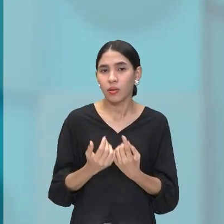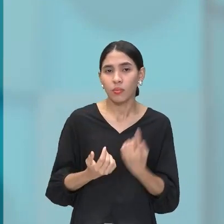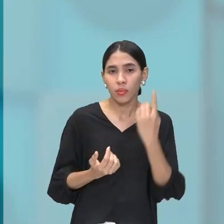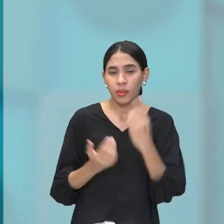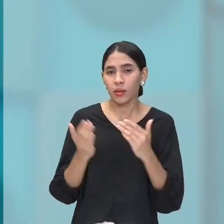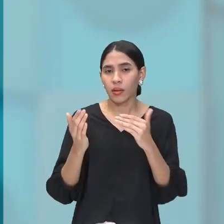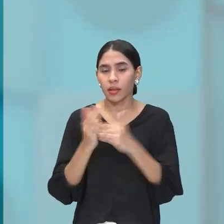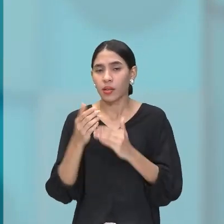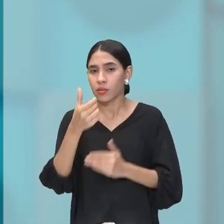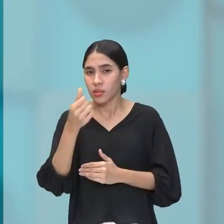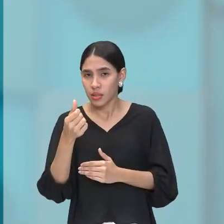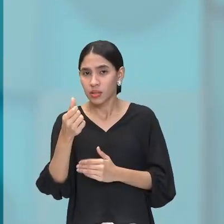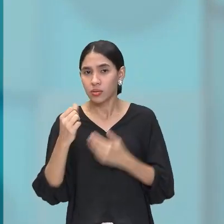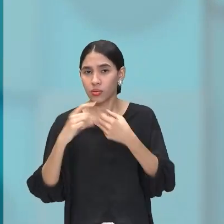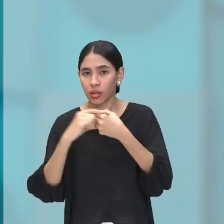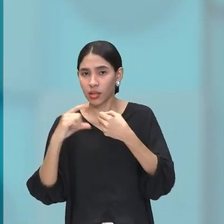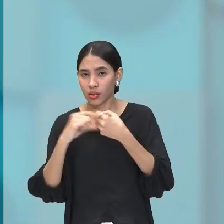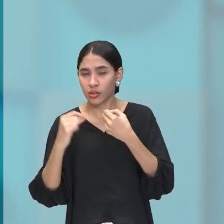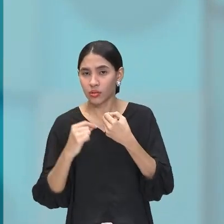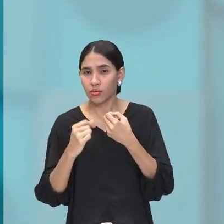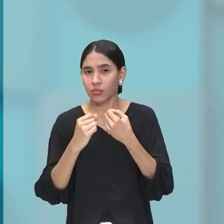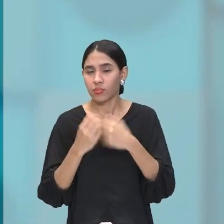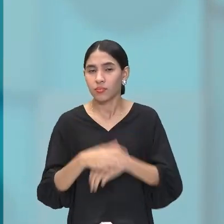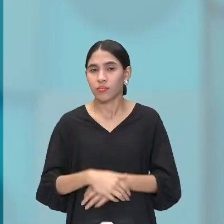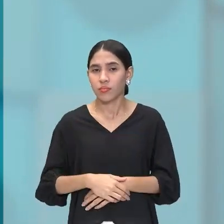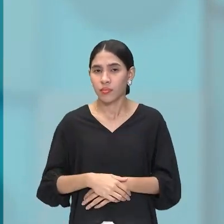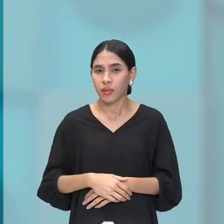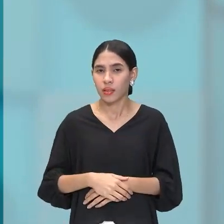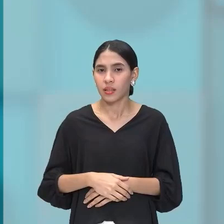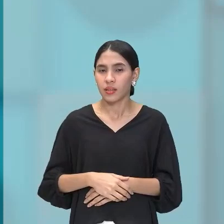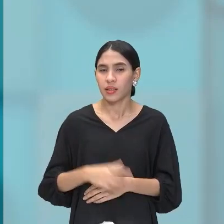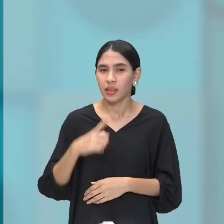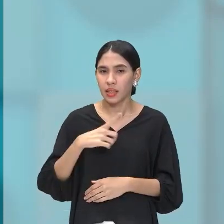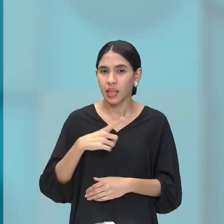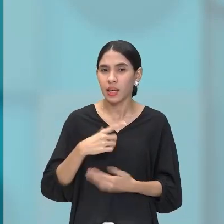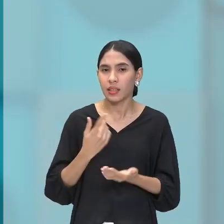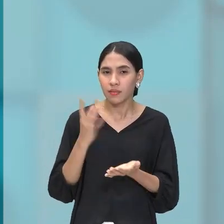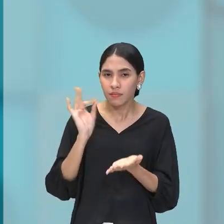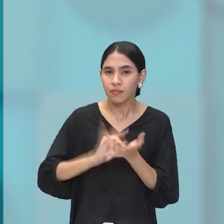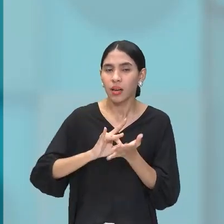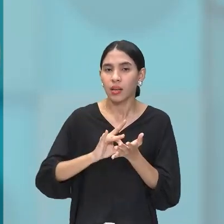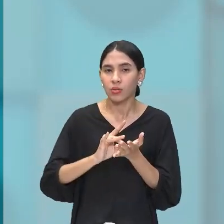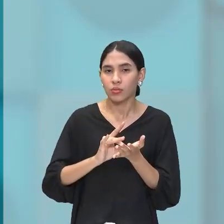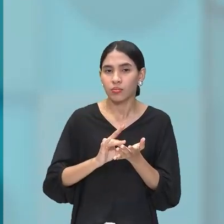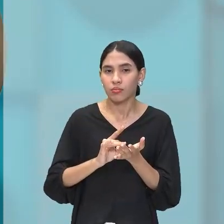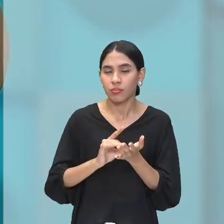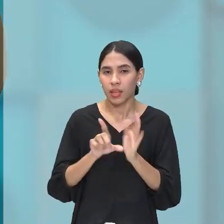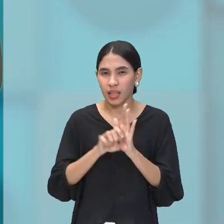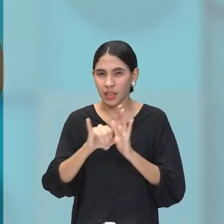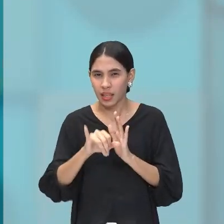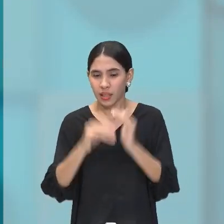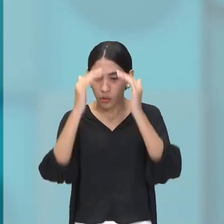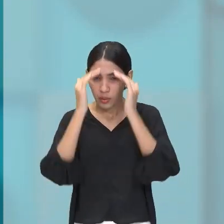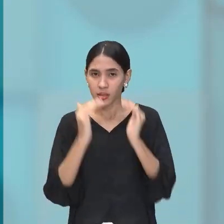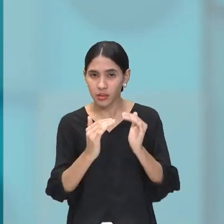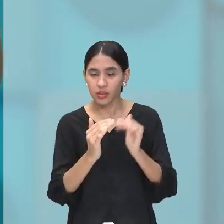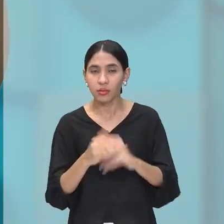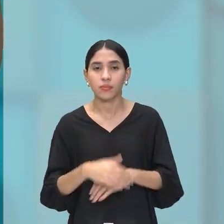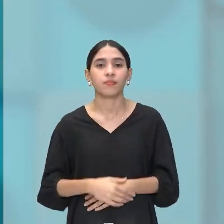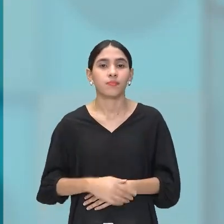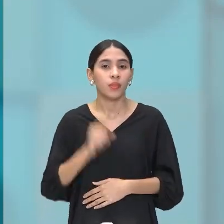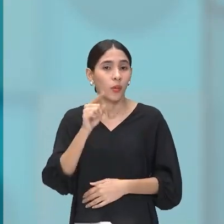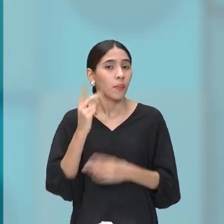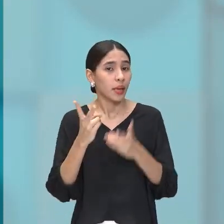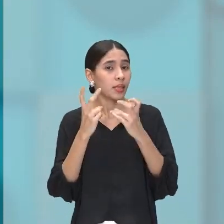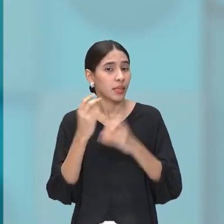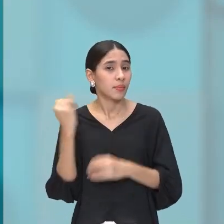sexto artigo, que nós observamos aqui, estão sendo cumpridos na minha realidade imediata? Então, vejam aí a importância